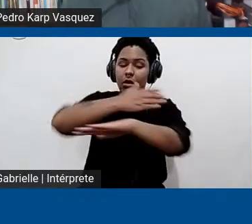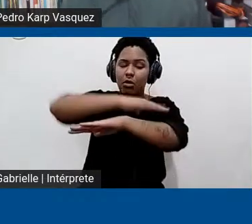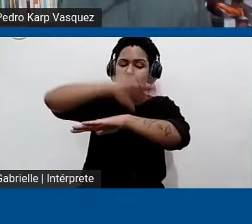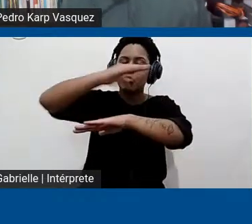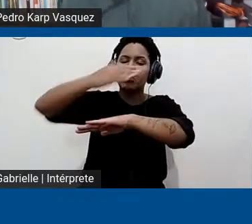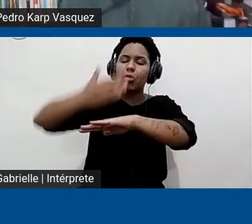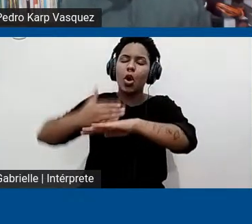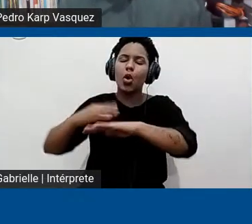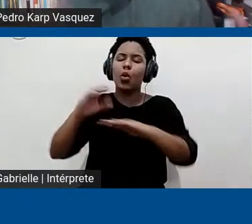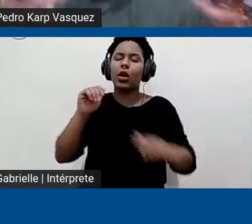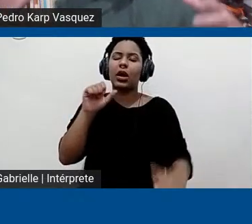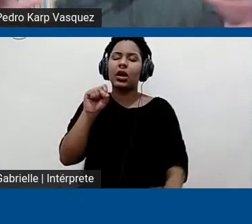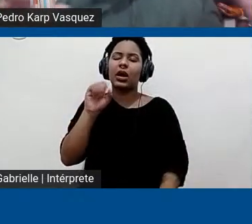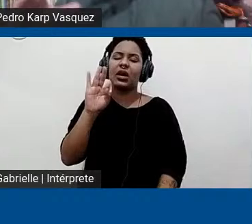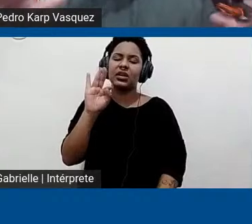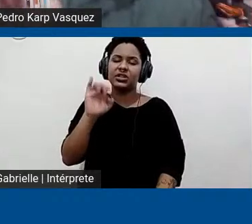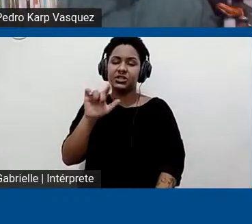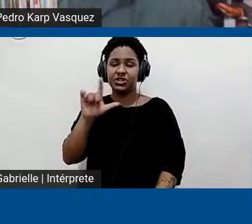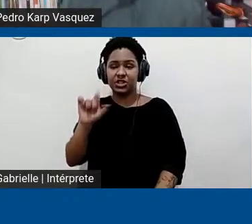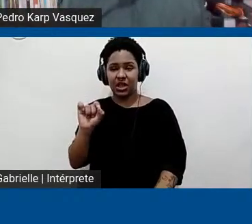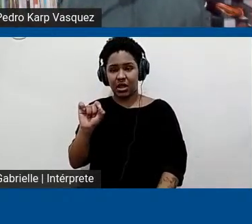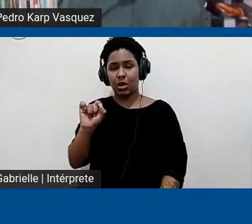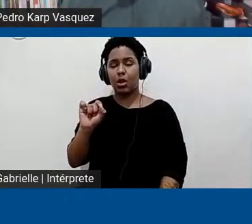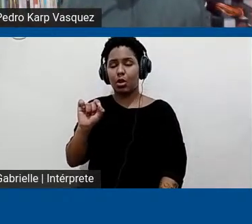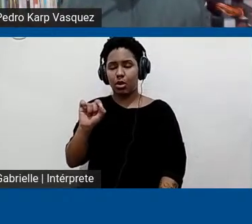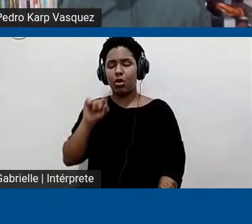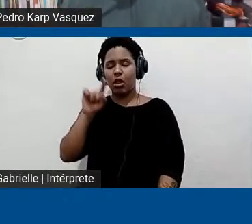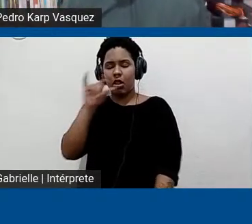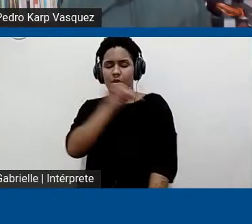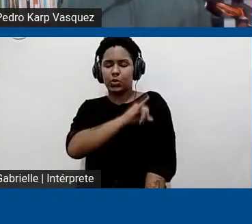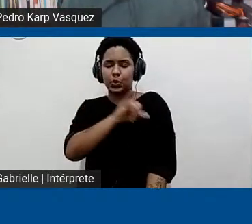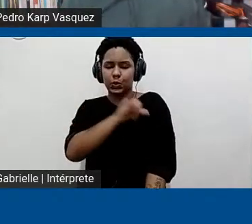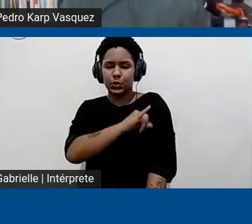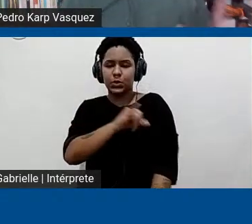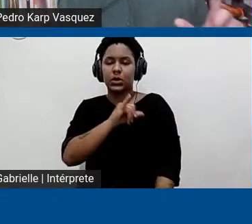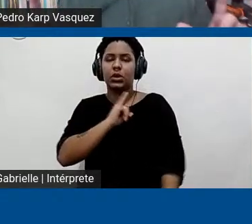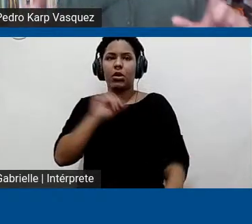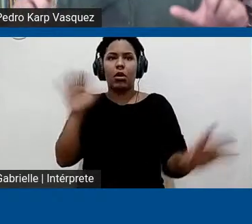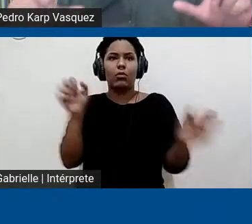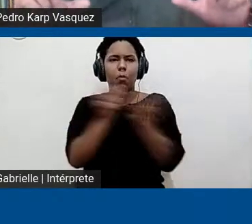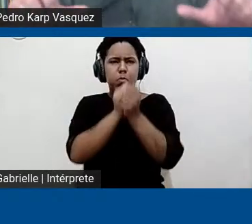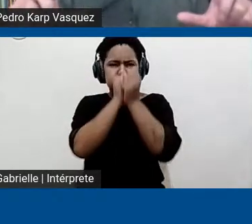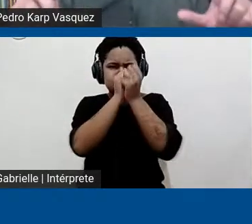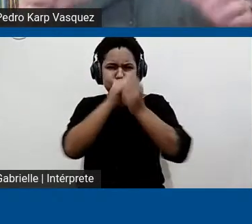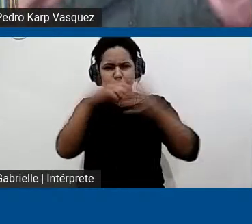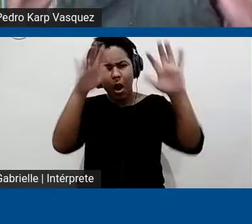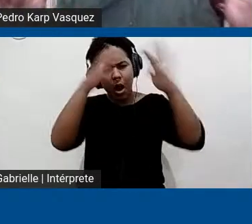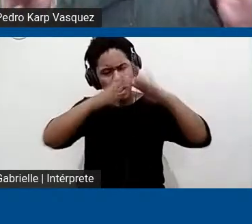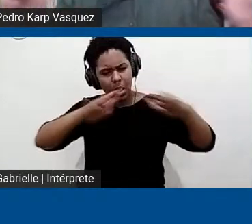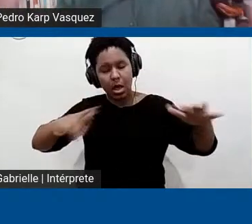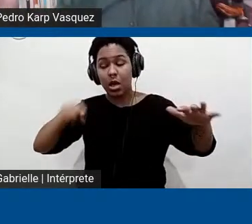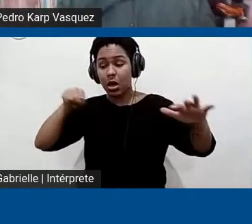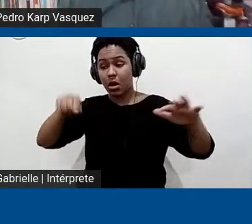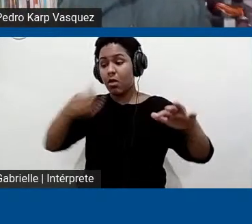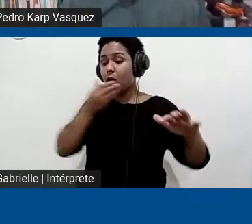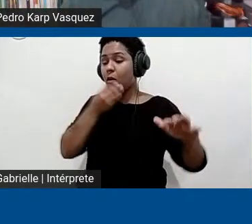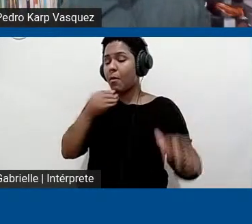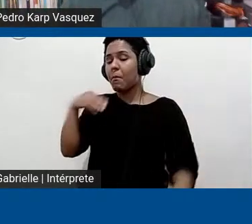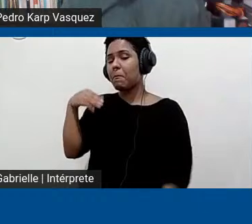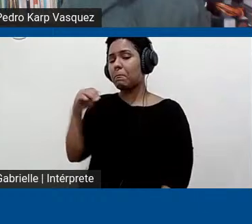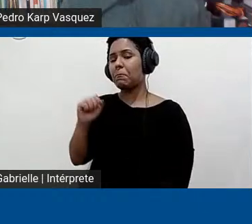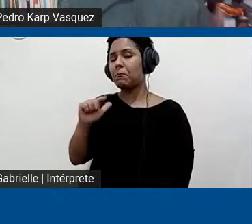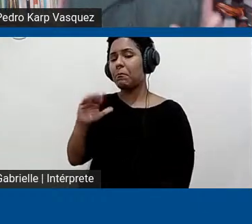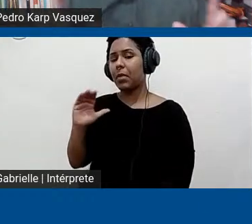Castelo em todas as suas etapas, né? Porém, o Malta trabalhava com uma